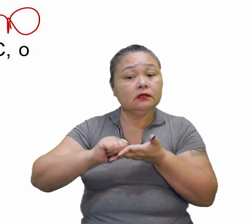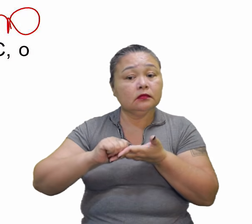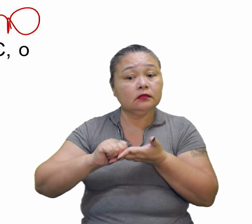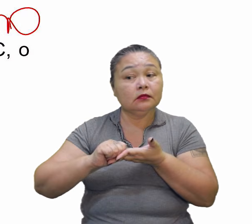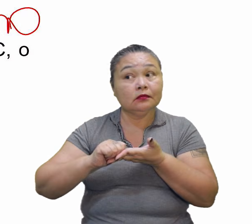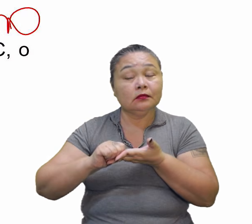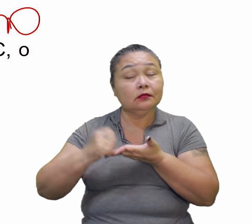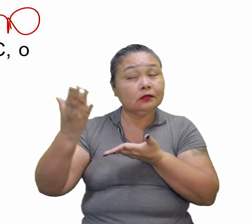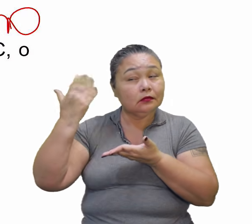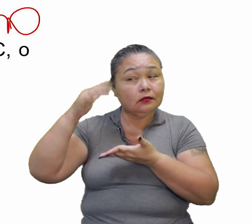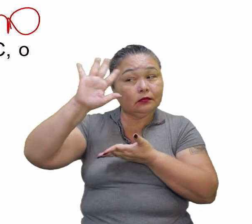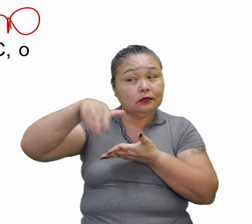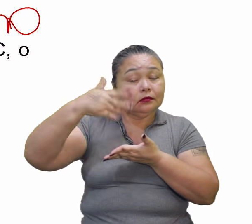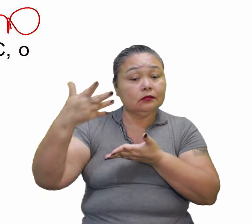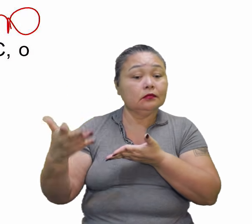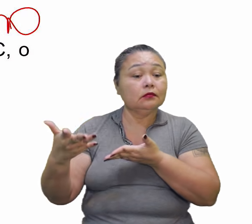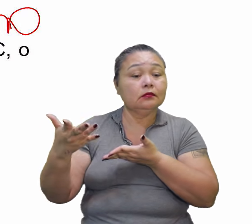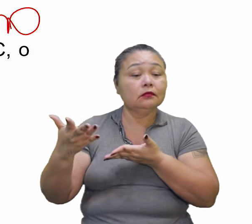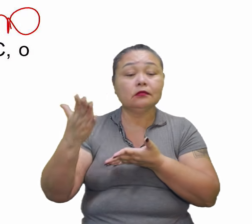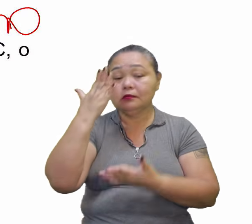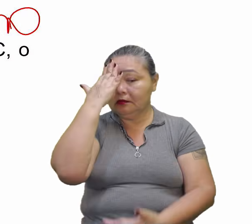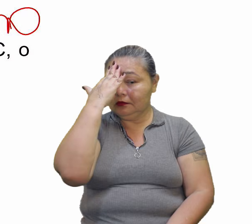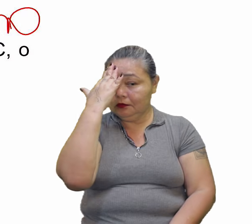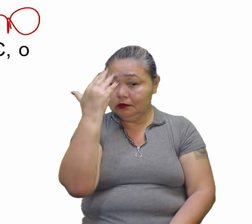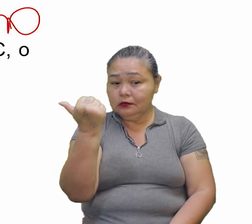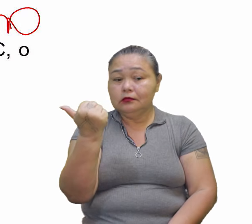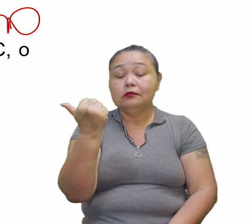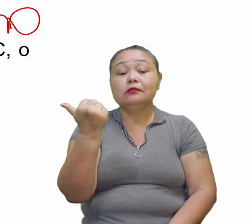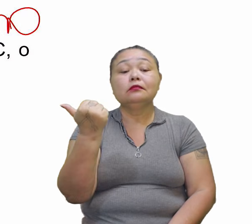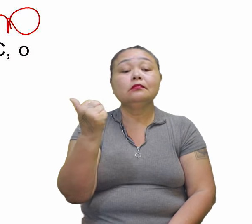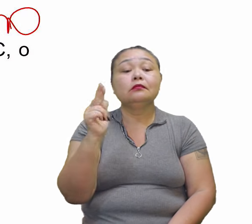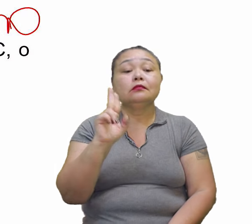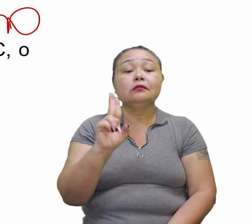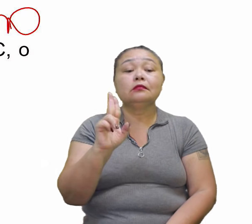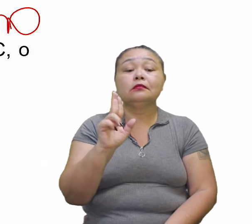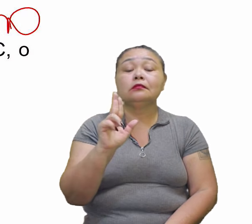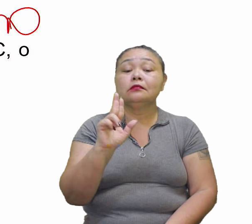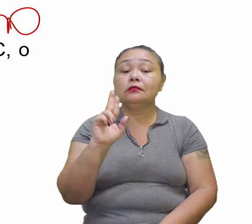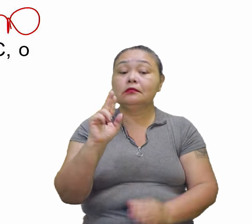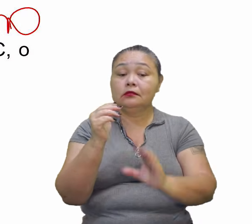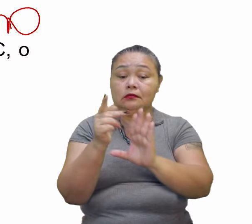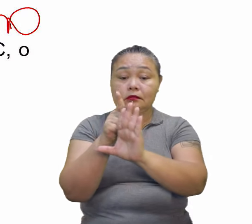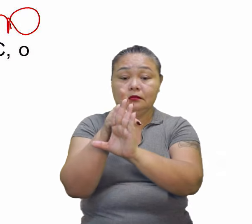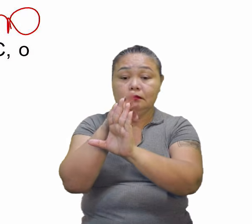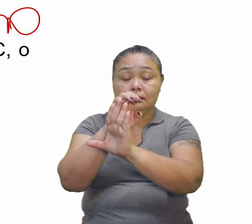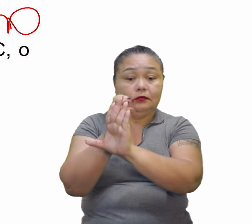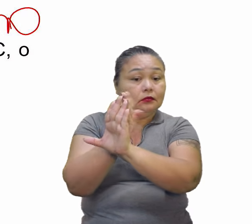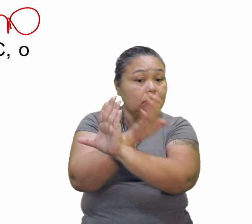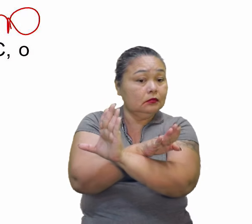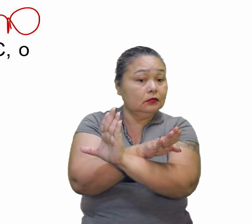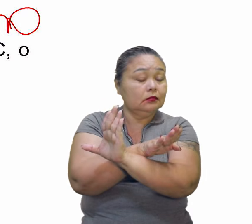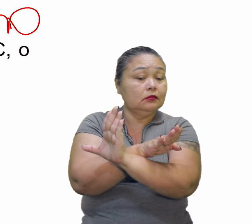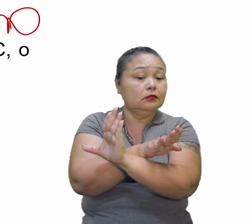anotação daquela tabelinha já sabe que vai utilizar o prefixo da tabela.